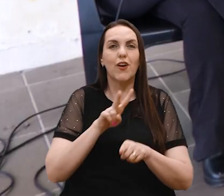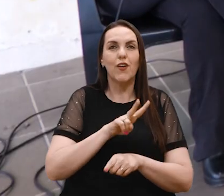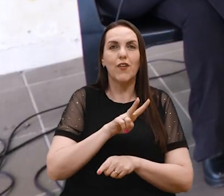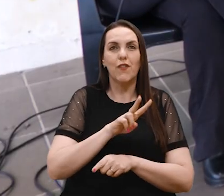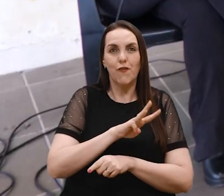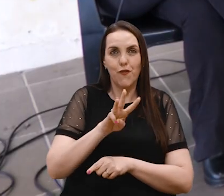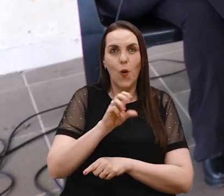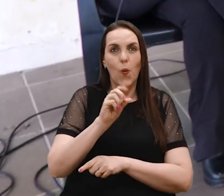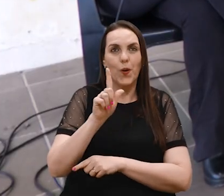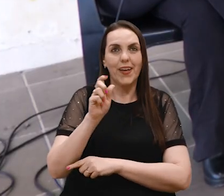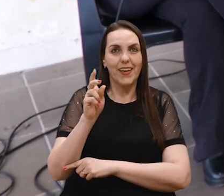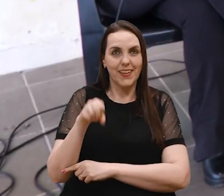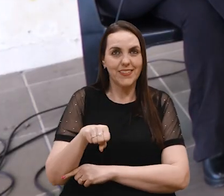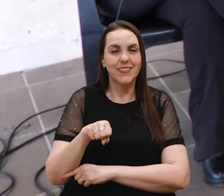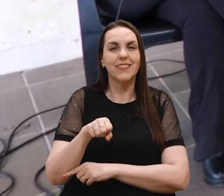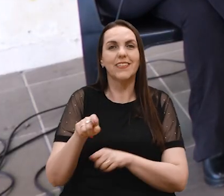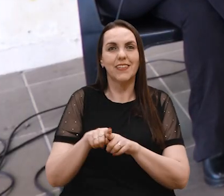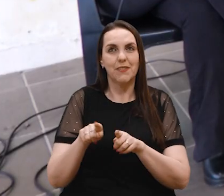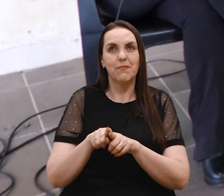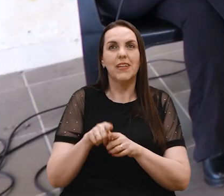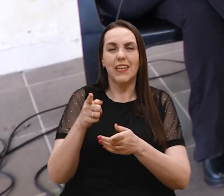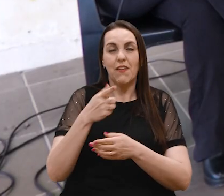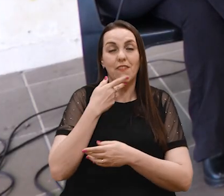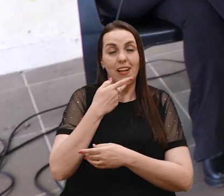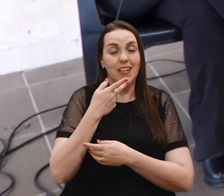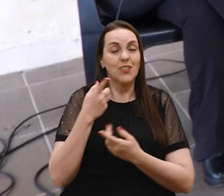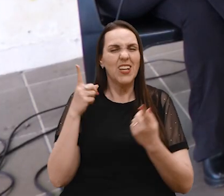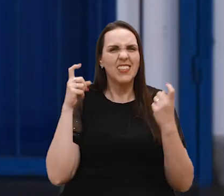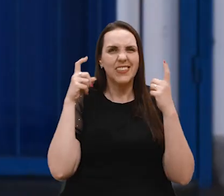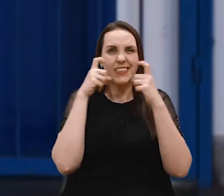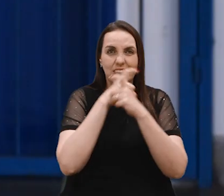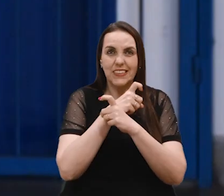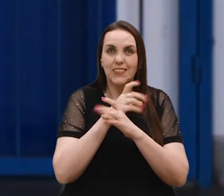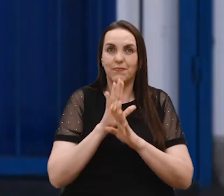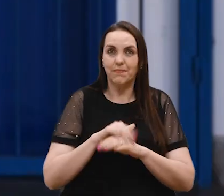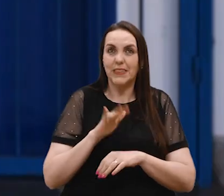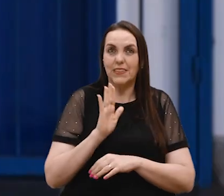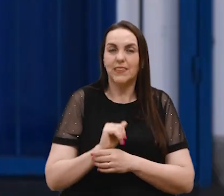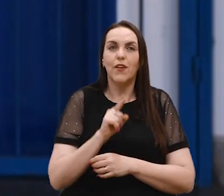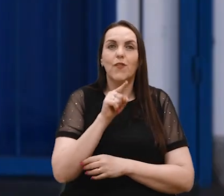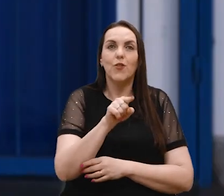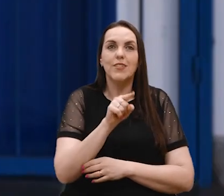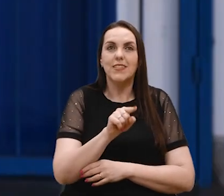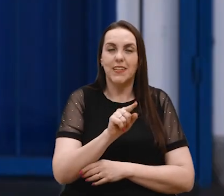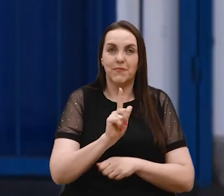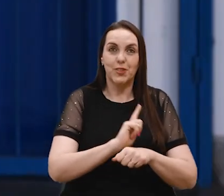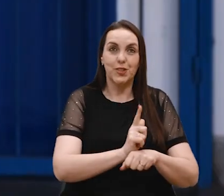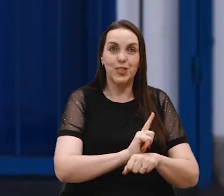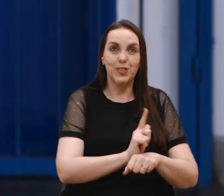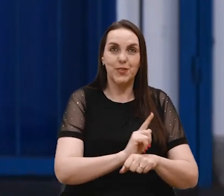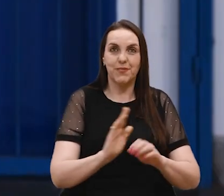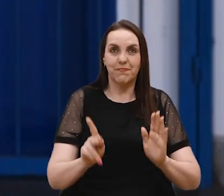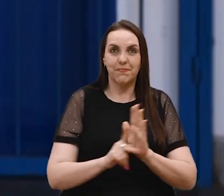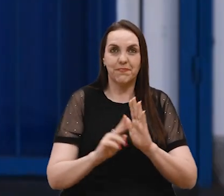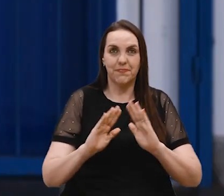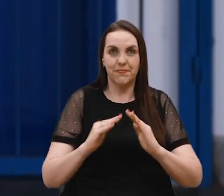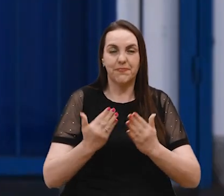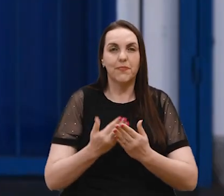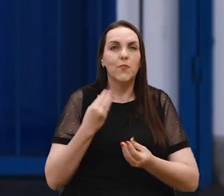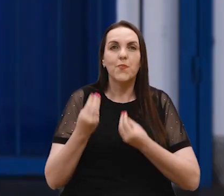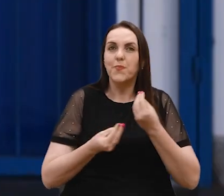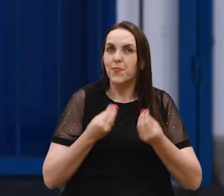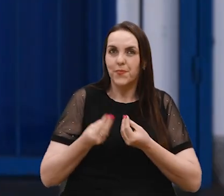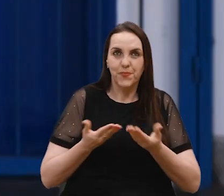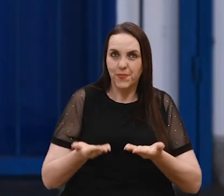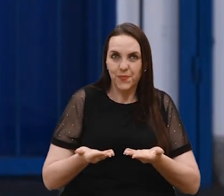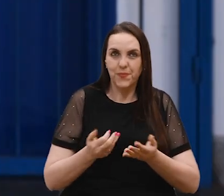Valentina relatou, né? A fala sempre é um pouco mais complexo. Para ti, como gestora dessa escola, como